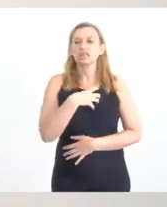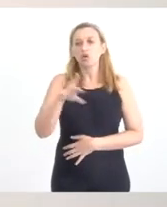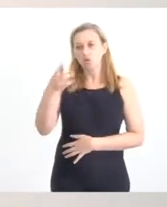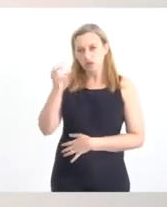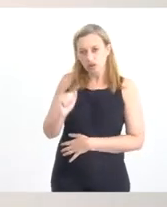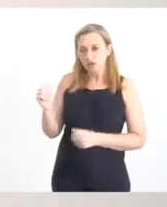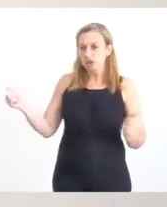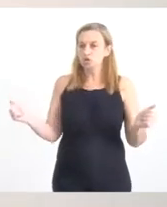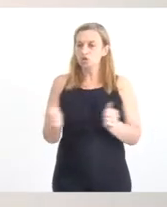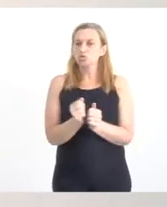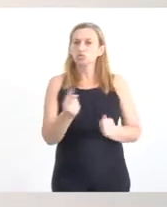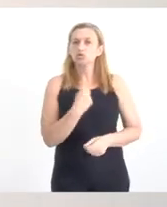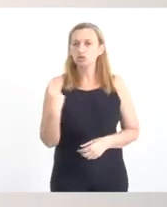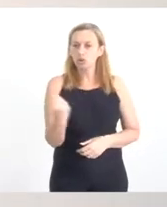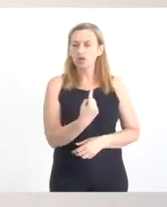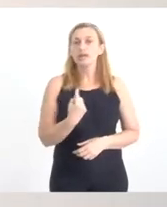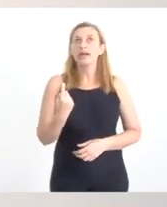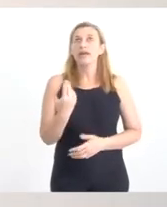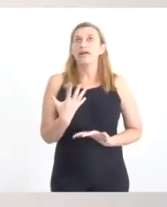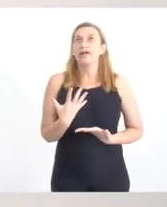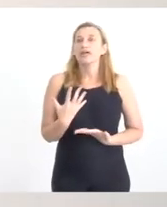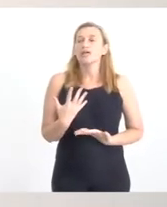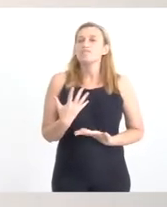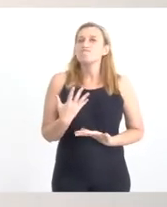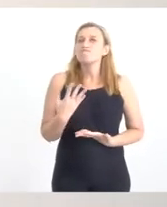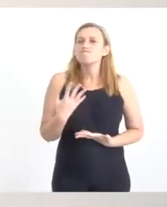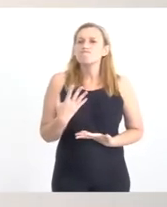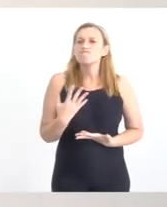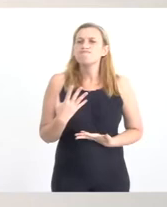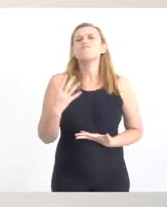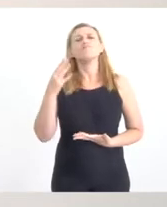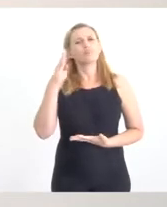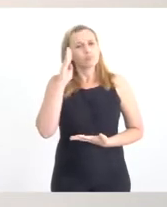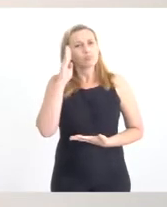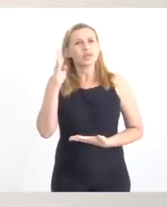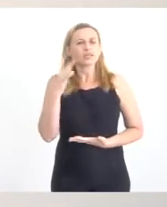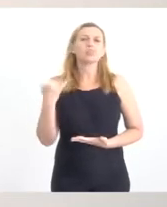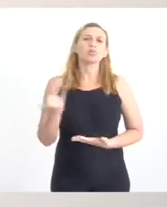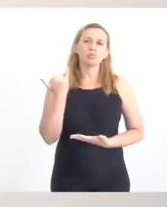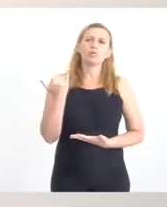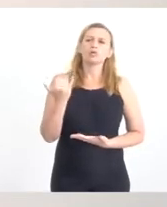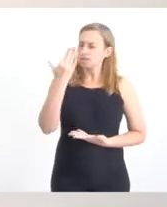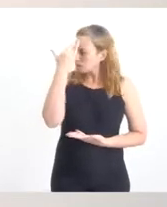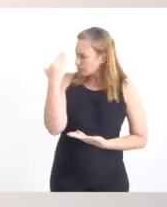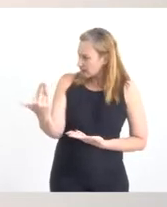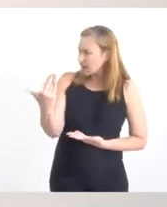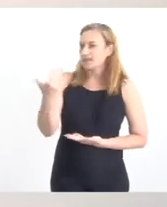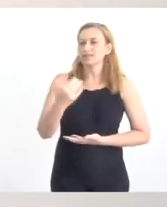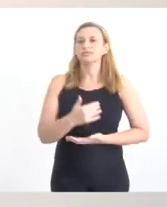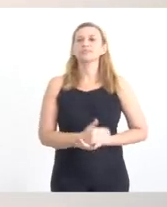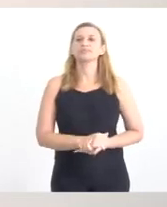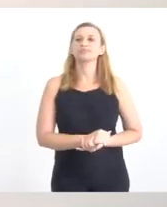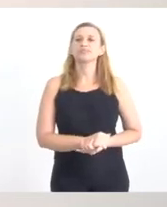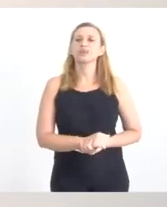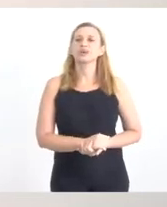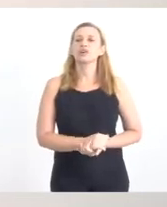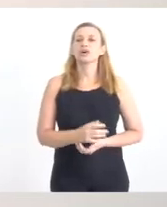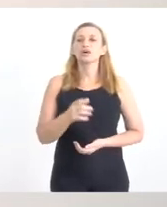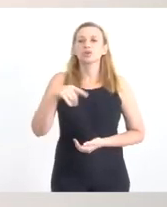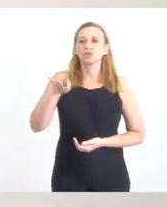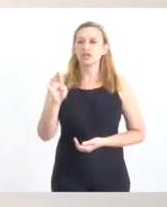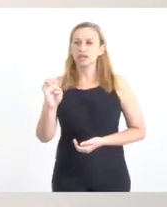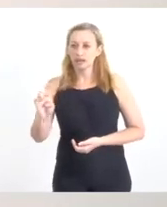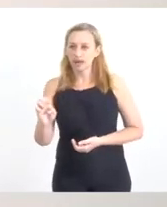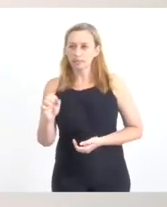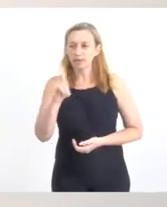ouvidoria ao nosso lado é foi é essencial desde sempre então Agradeço Ao Senhor